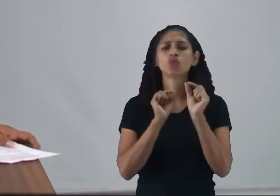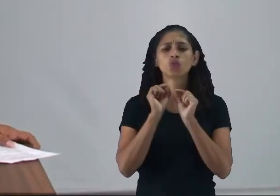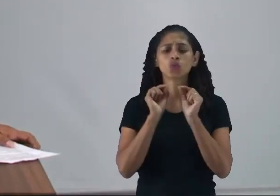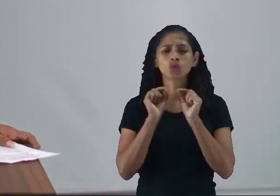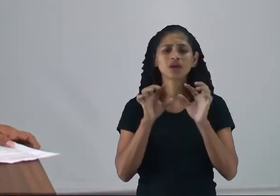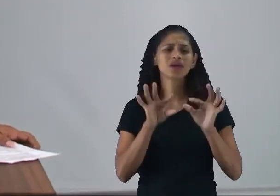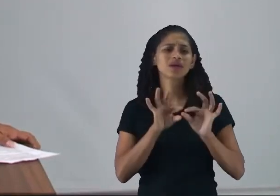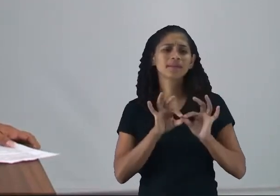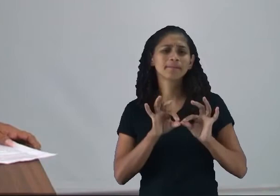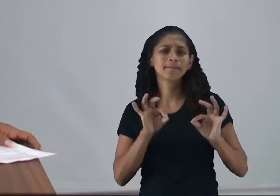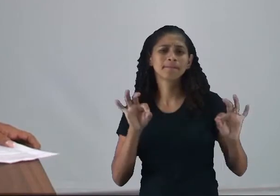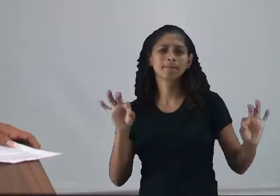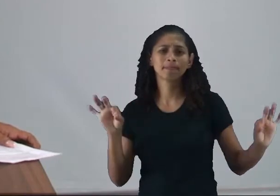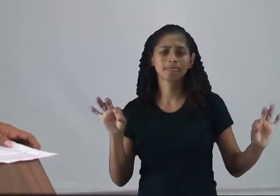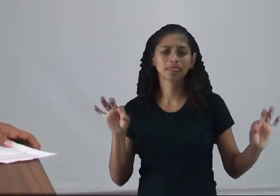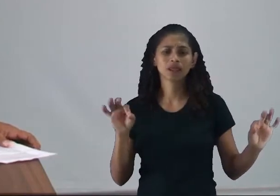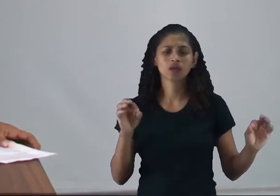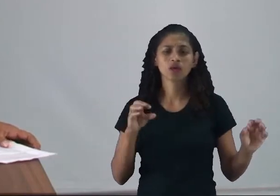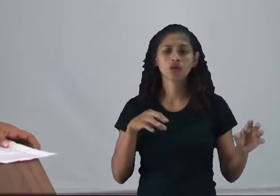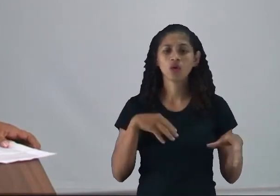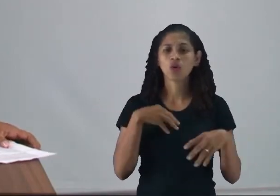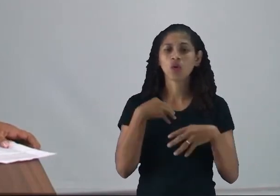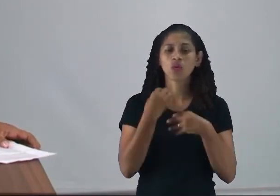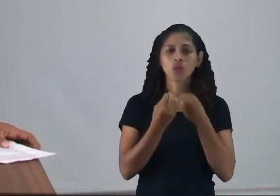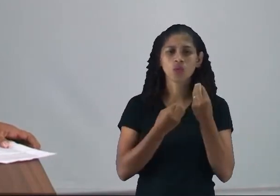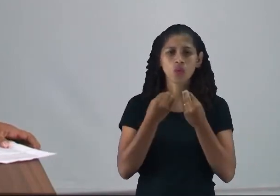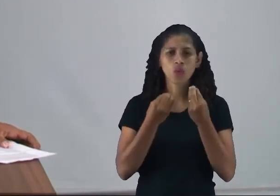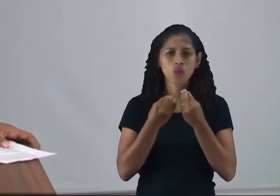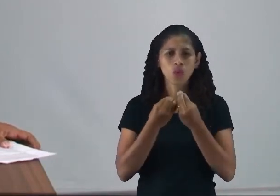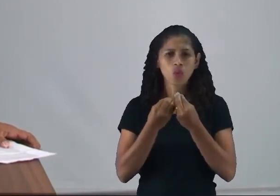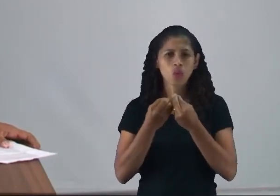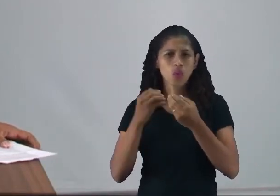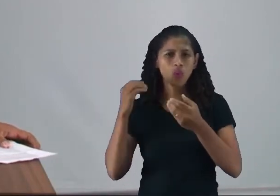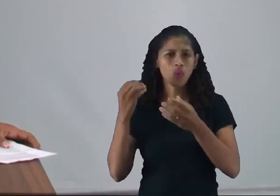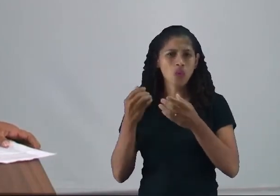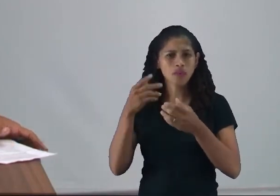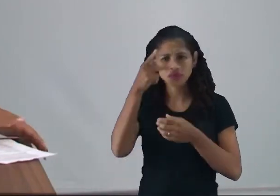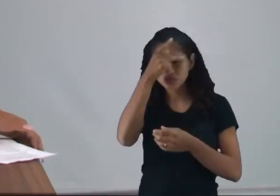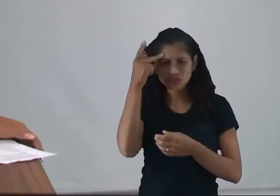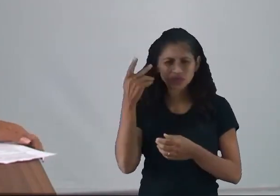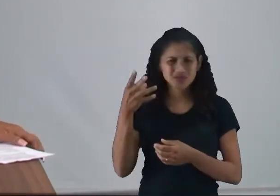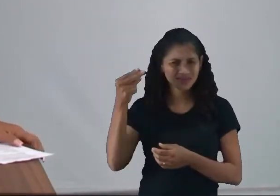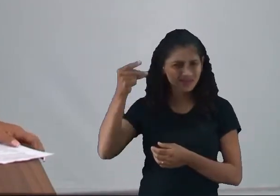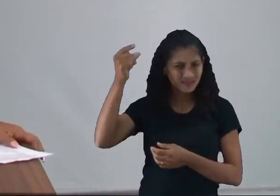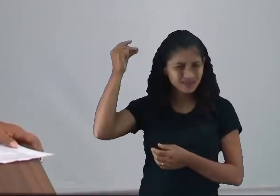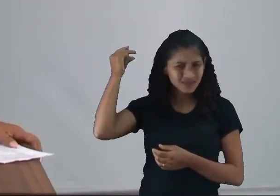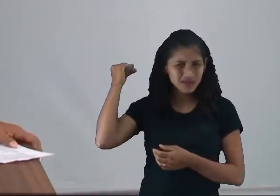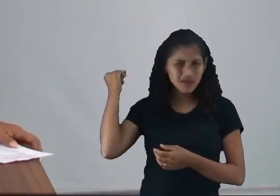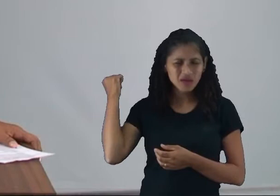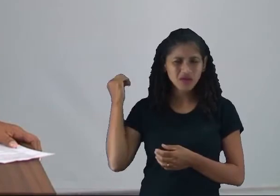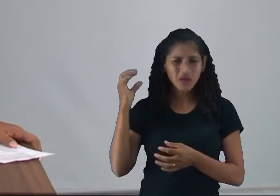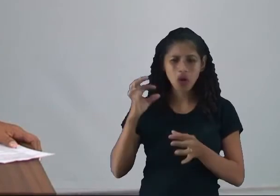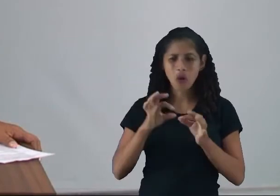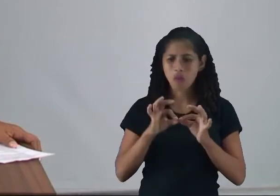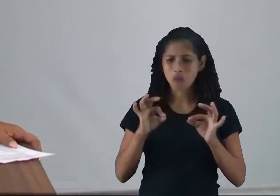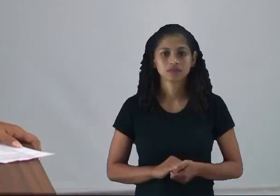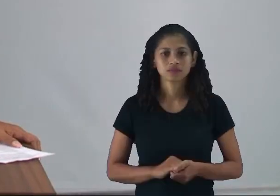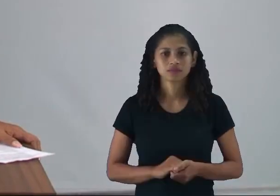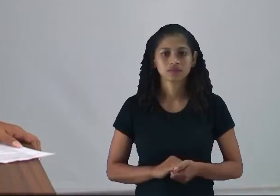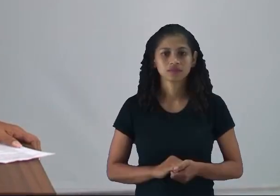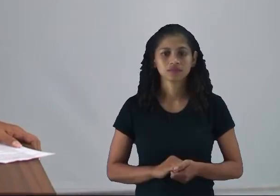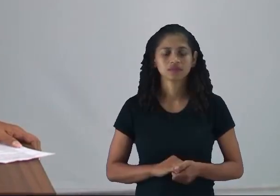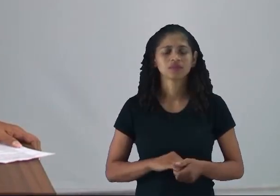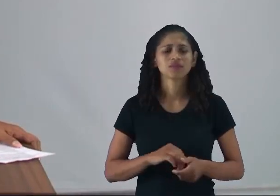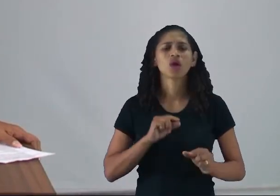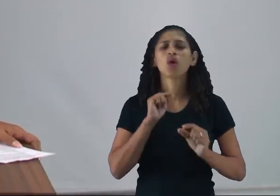de comprimento? Como será que os povos antigos faziam para medir as coisas? Vocês já se perguntaram sobre isso?